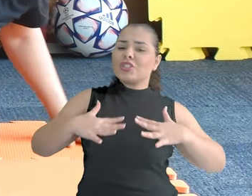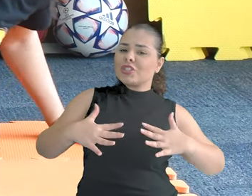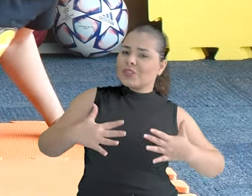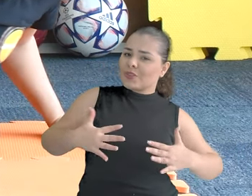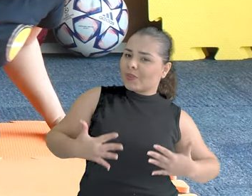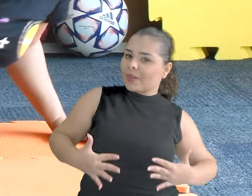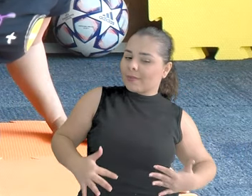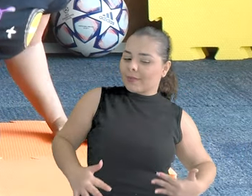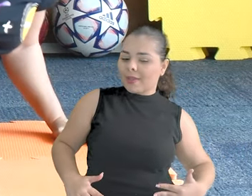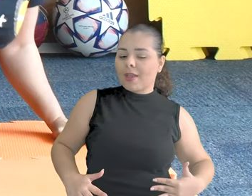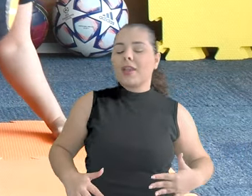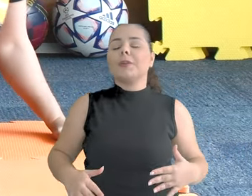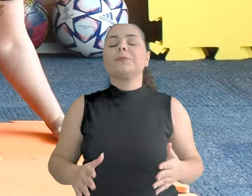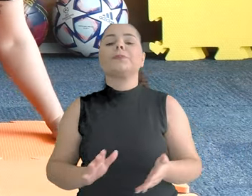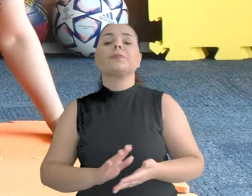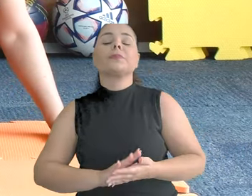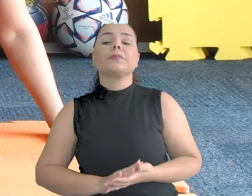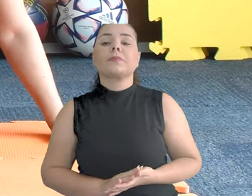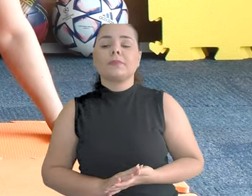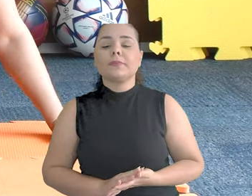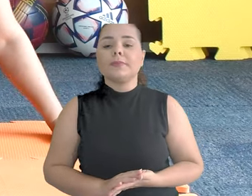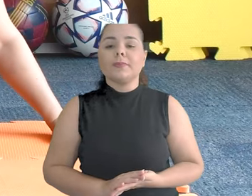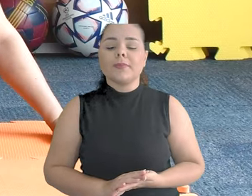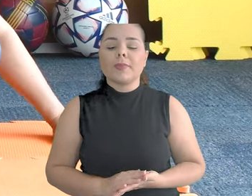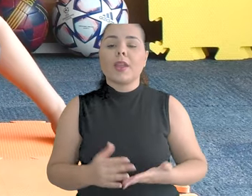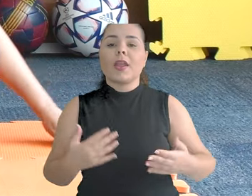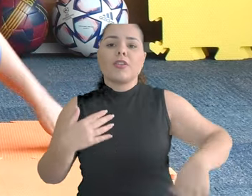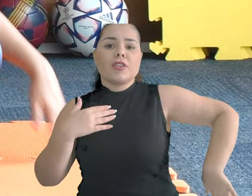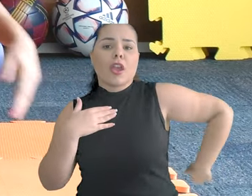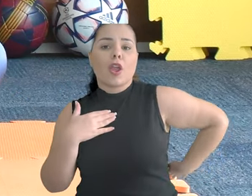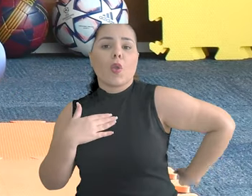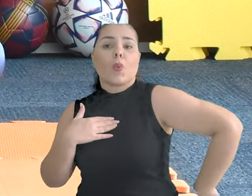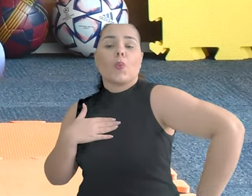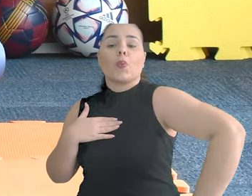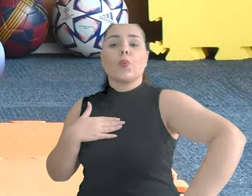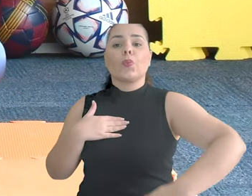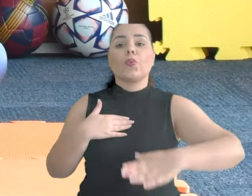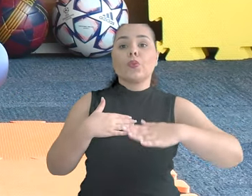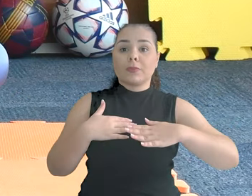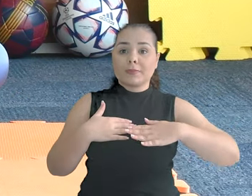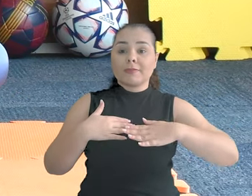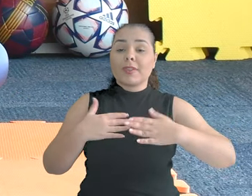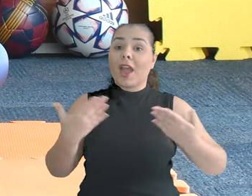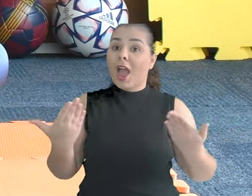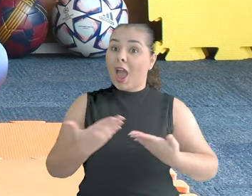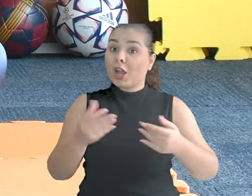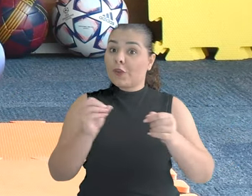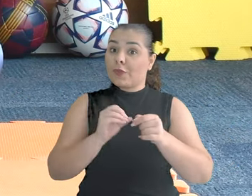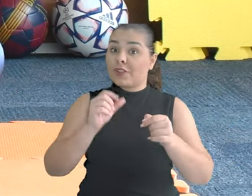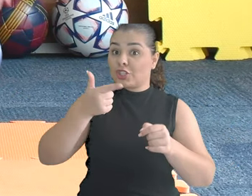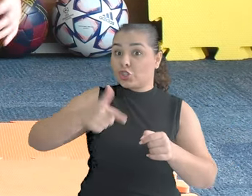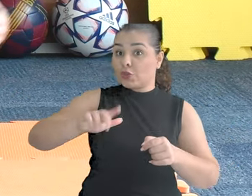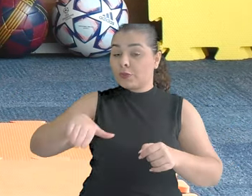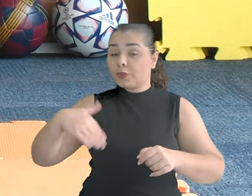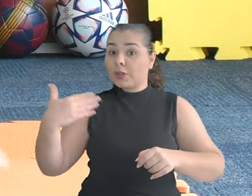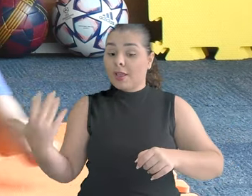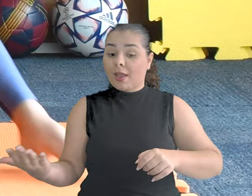vir aqui pelo lado. Trava a perna. Bora fazer com a outra.